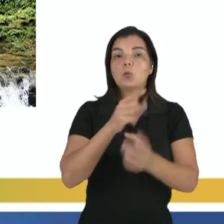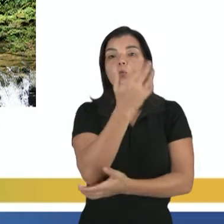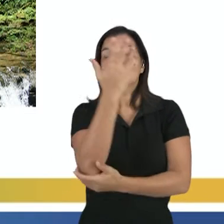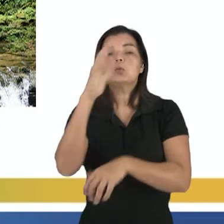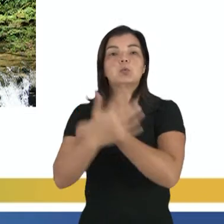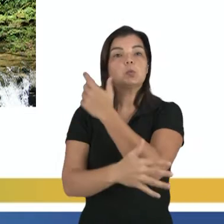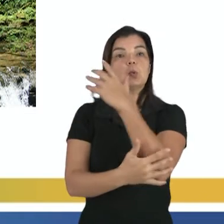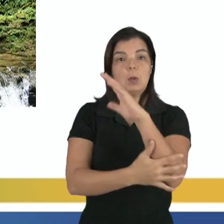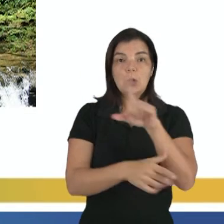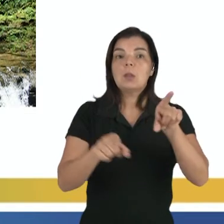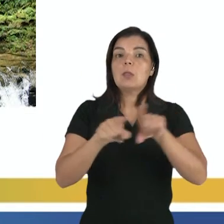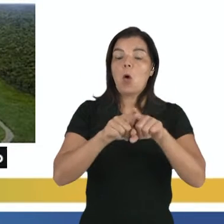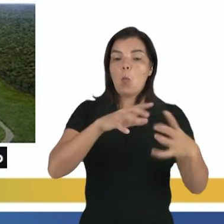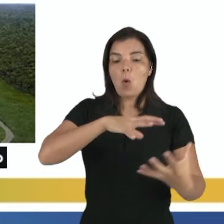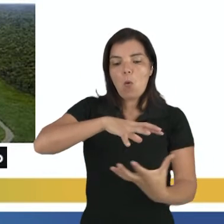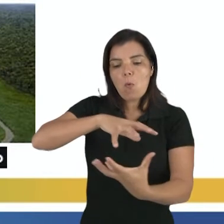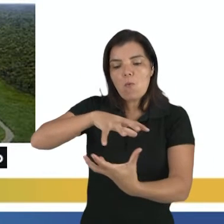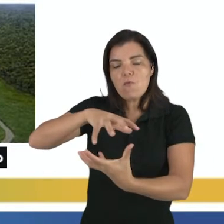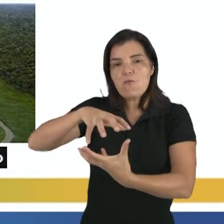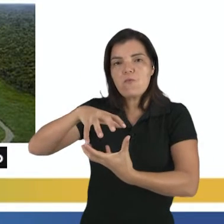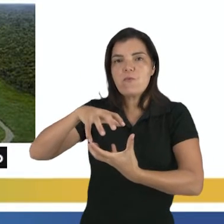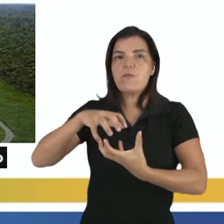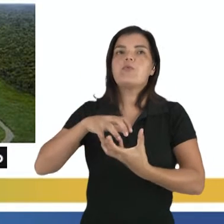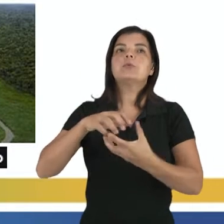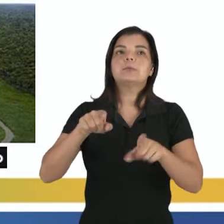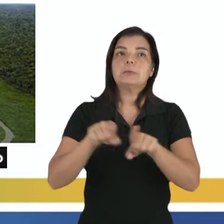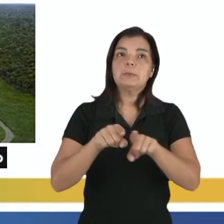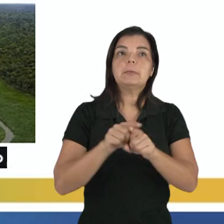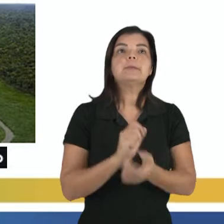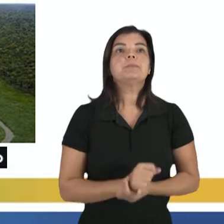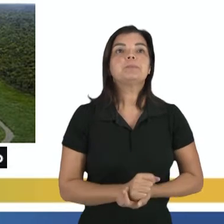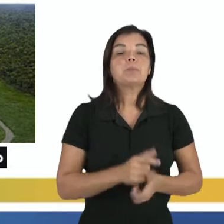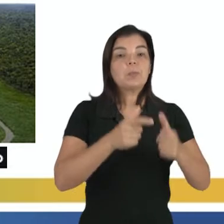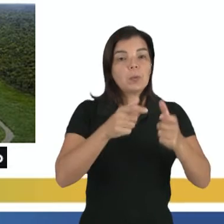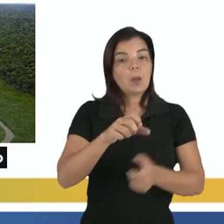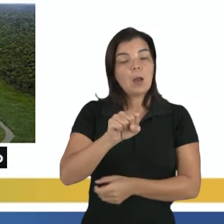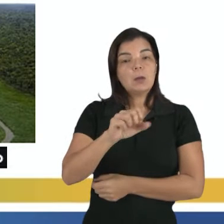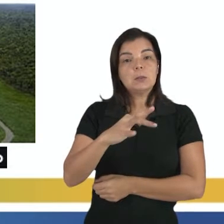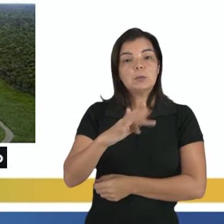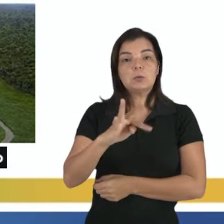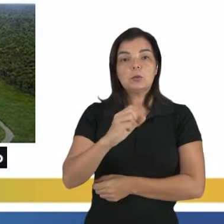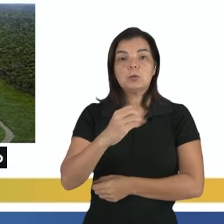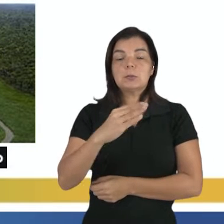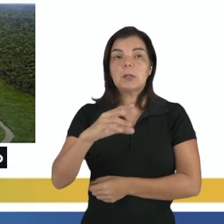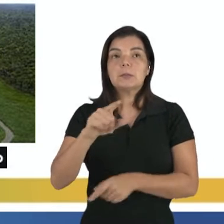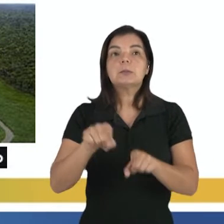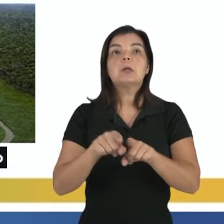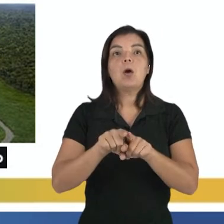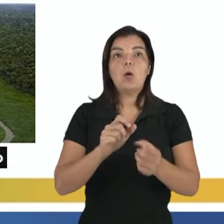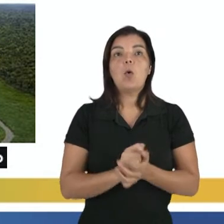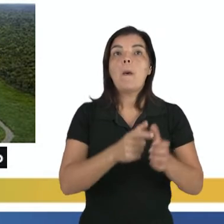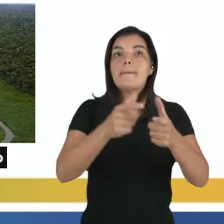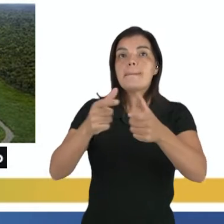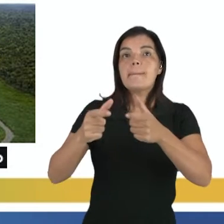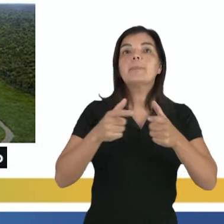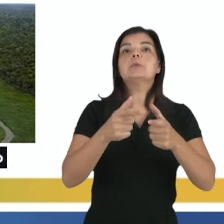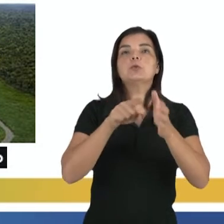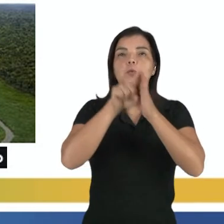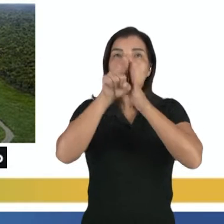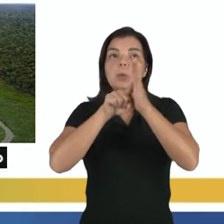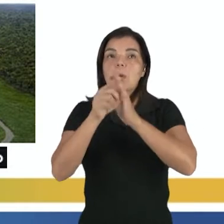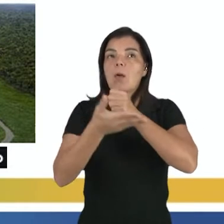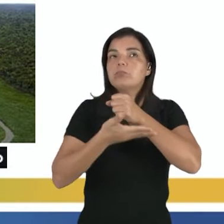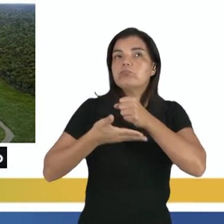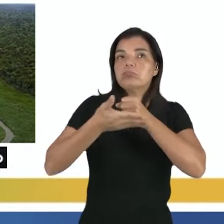aos ecossistemas protegidos. Nós temos as estações ecológicas, que são espaços destinados à realização de